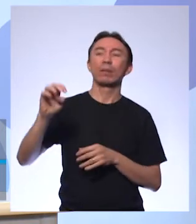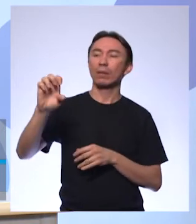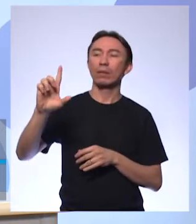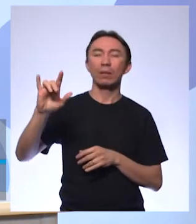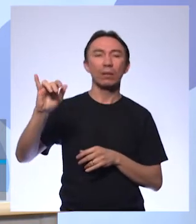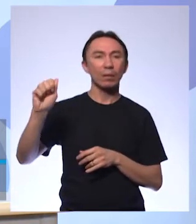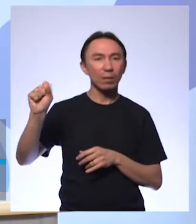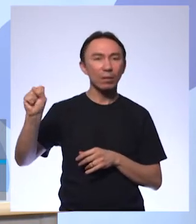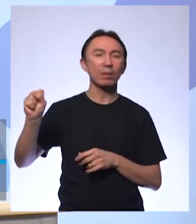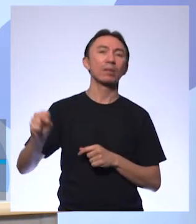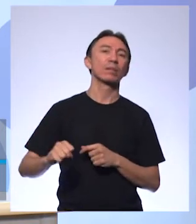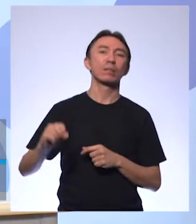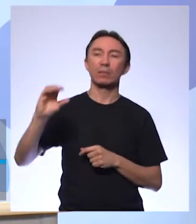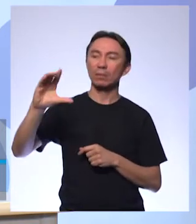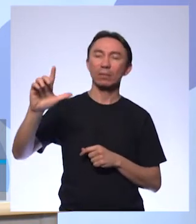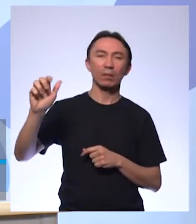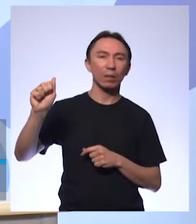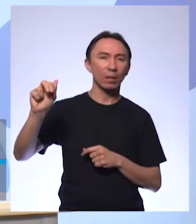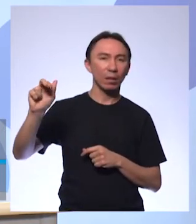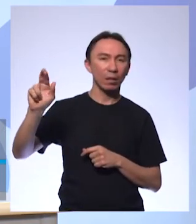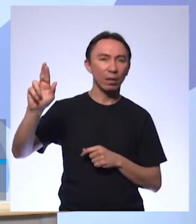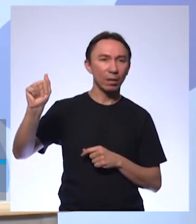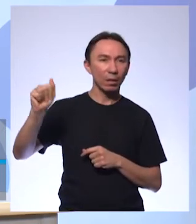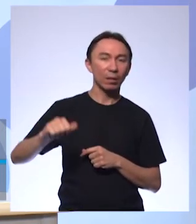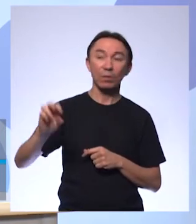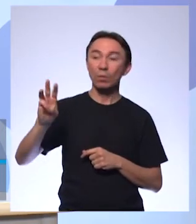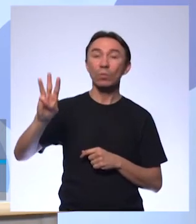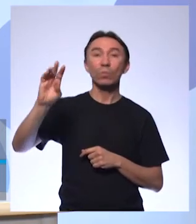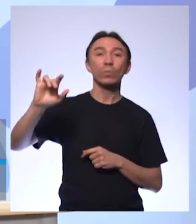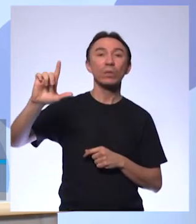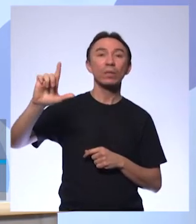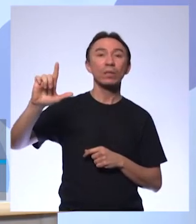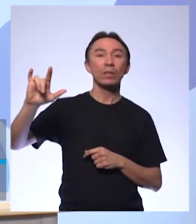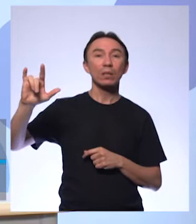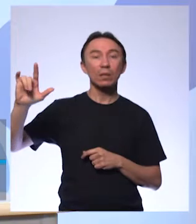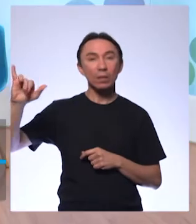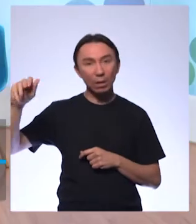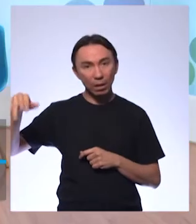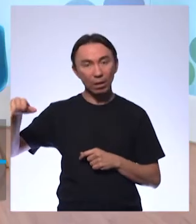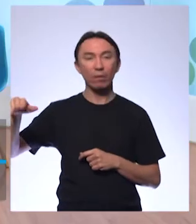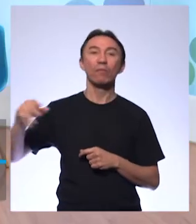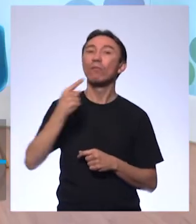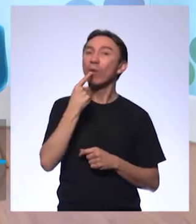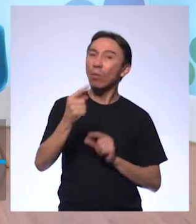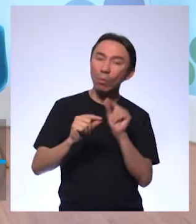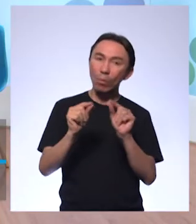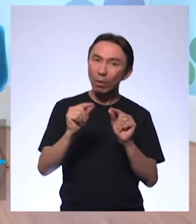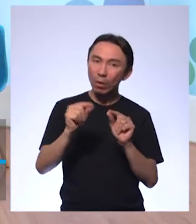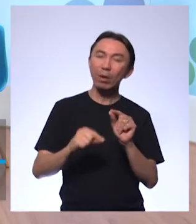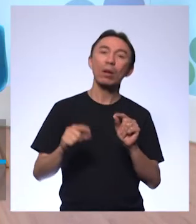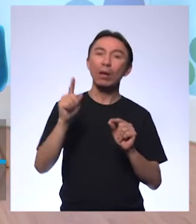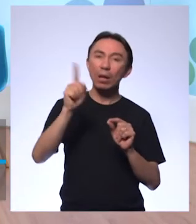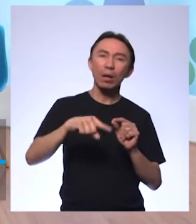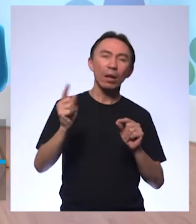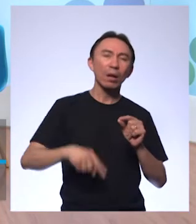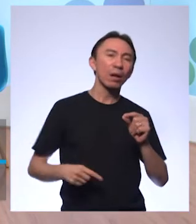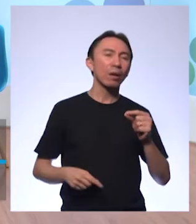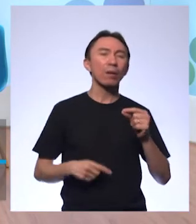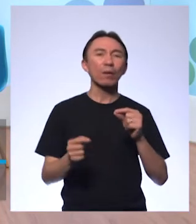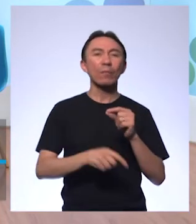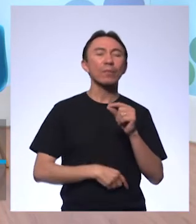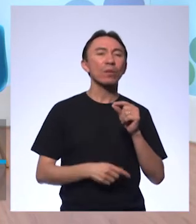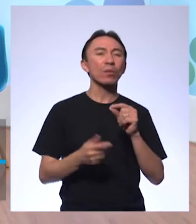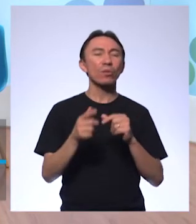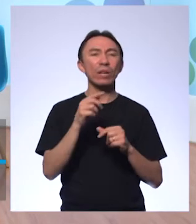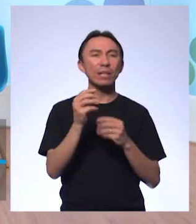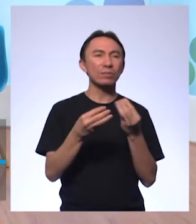de Lourdes. Agora o William, sabe o que ele respondeu? Gonorreia. Gonorreia, muito Também bem. né? Perfeito. Tem a sífilis